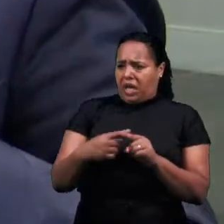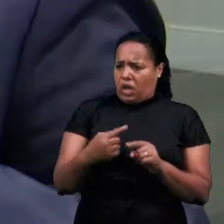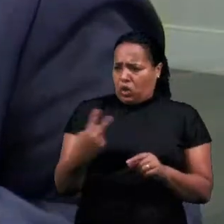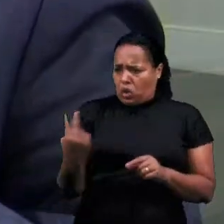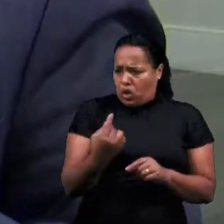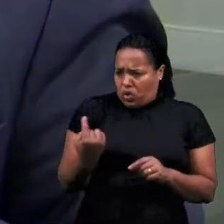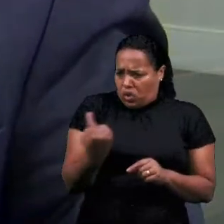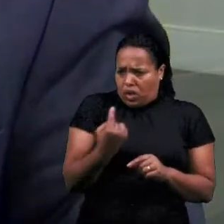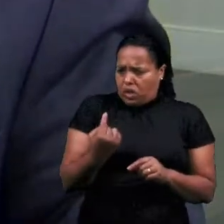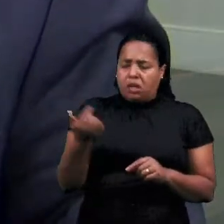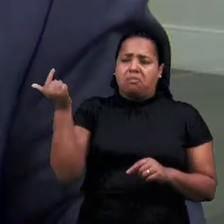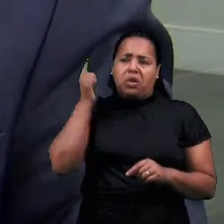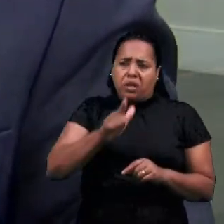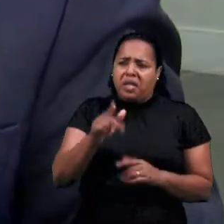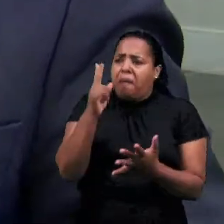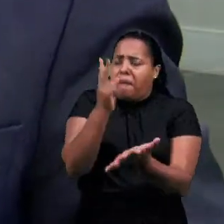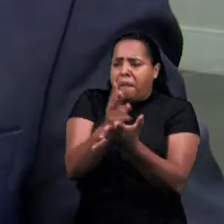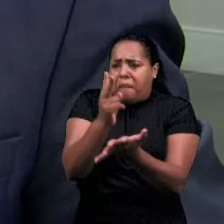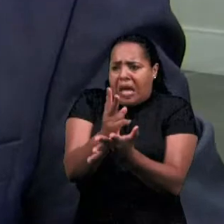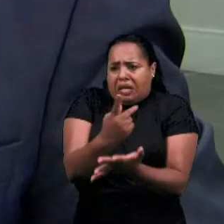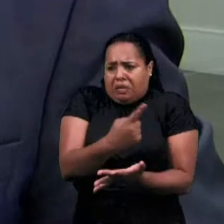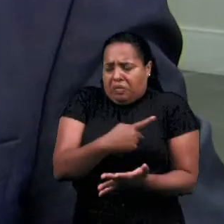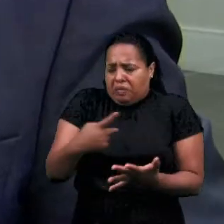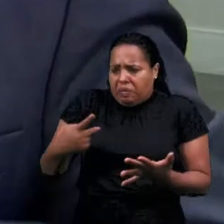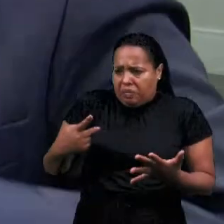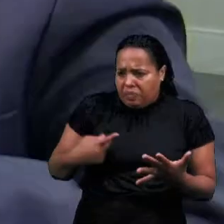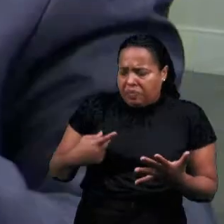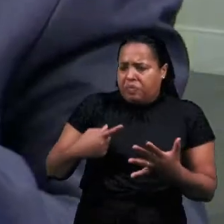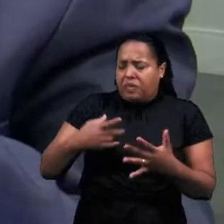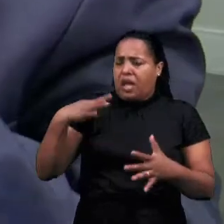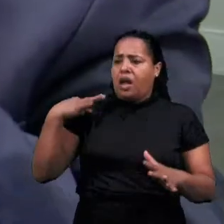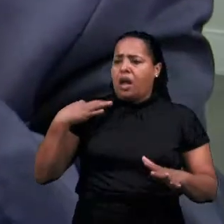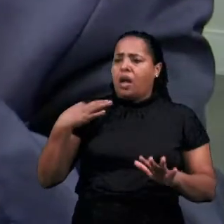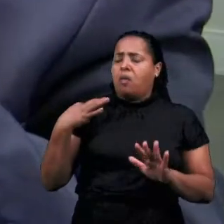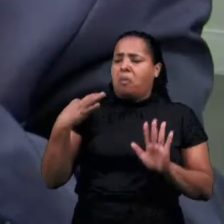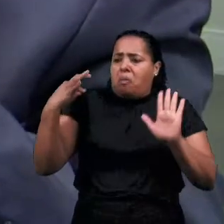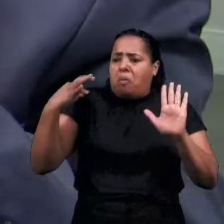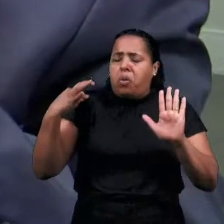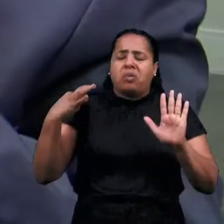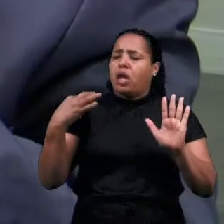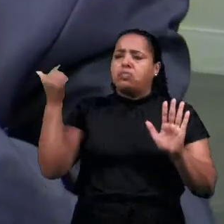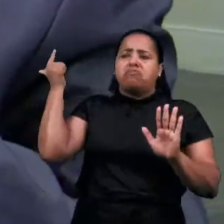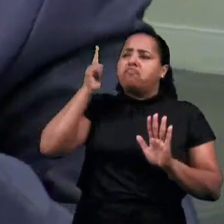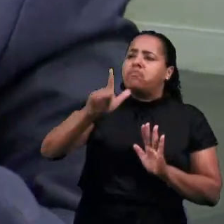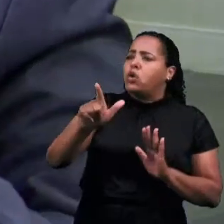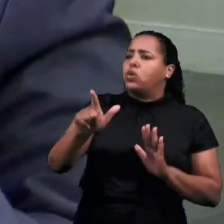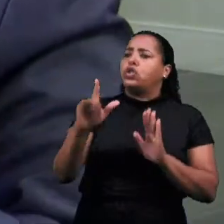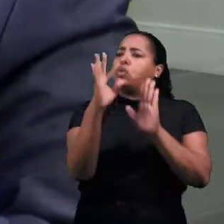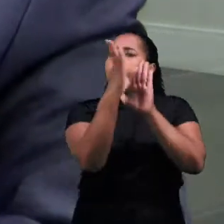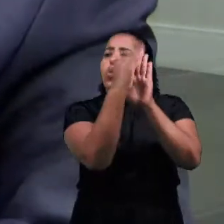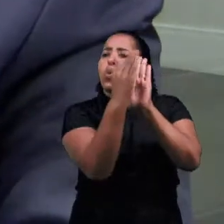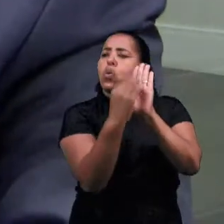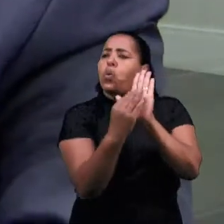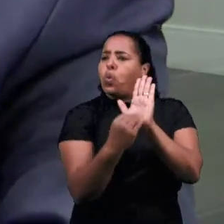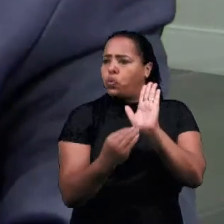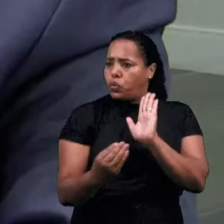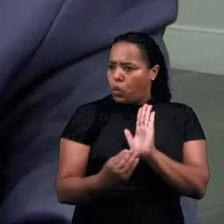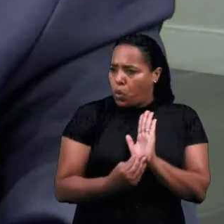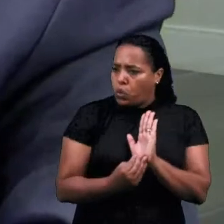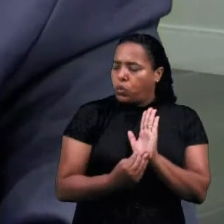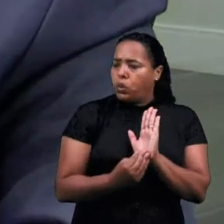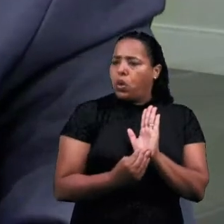do ministério em si ser voluntário, nós não conseguiríamos levar esses conteúdos